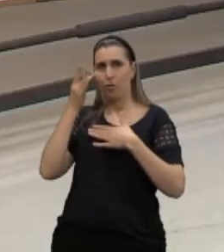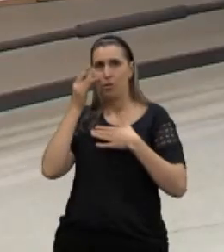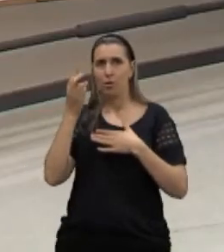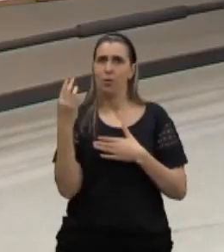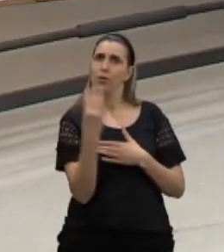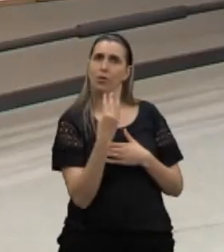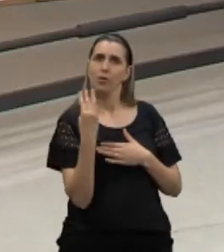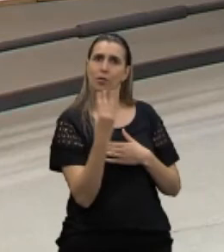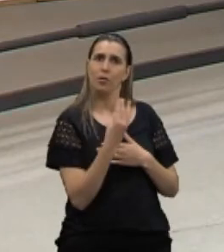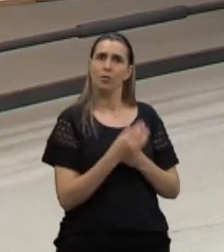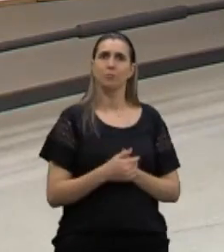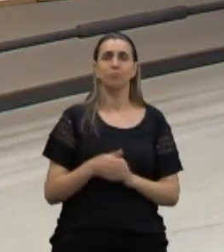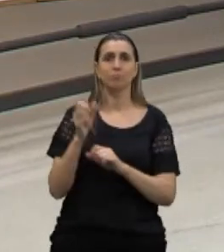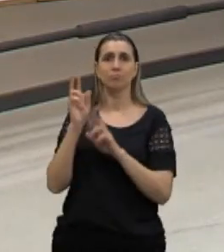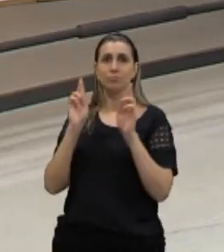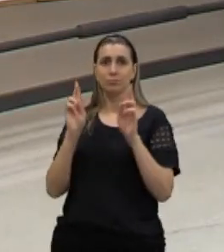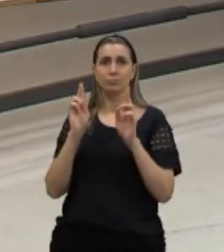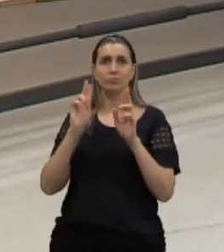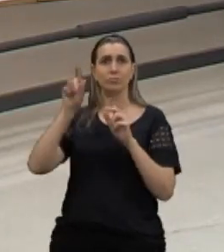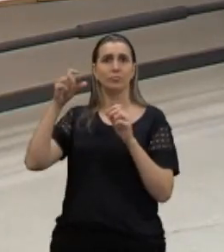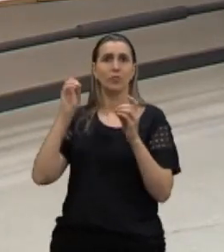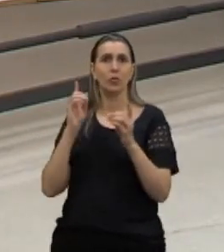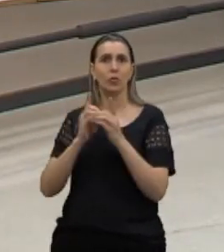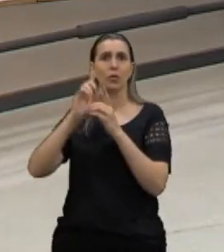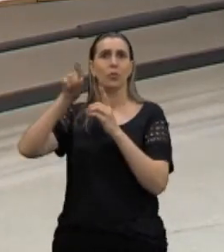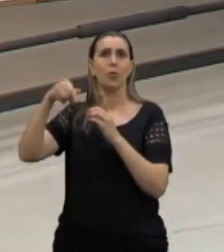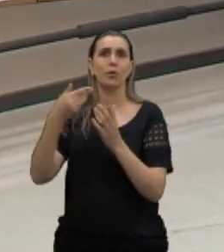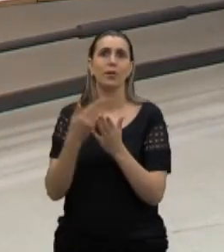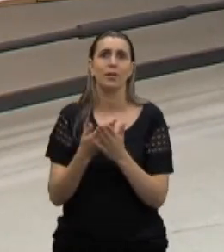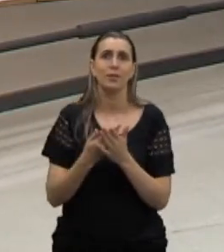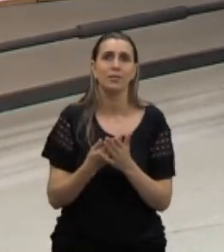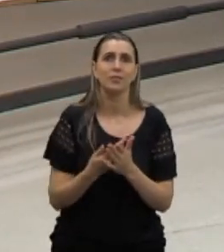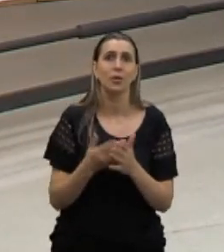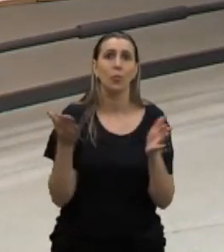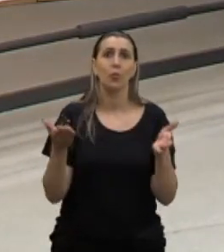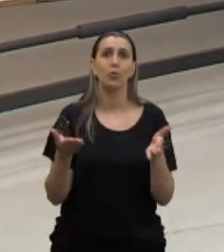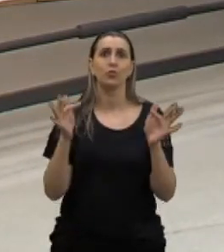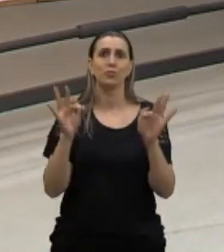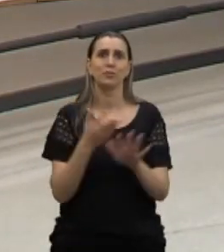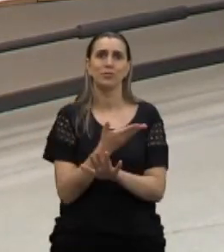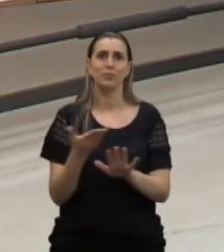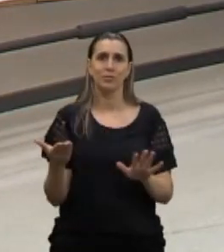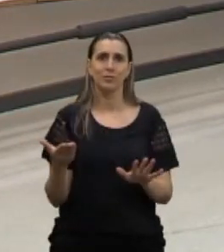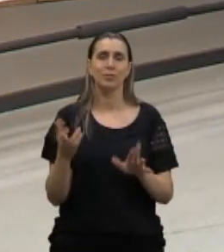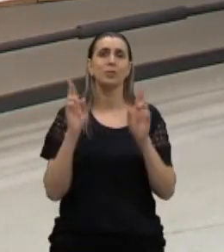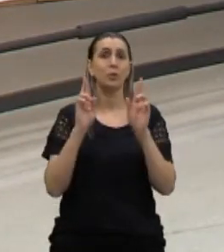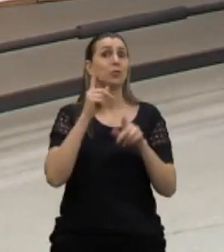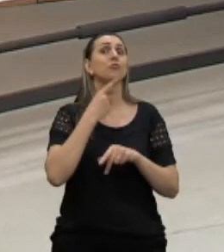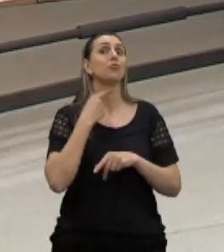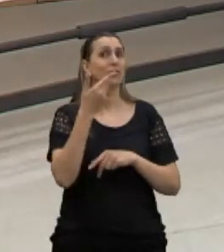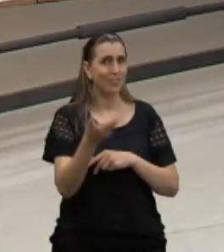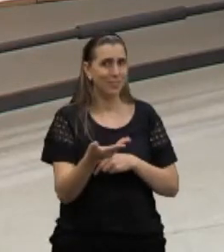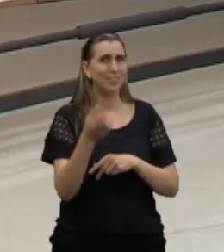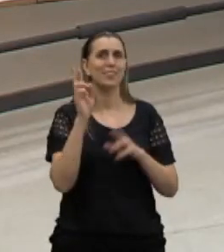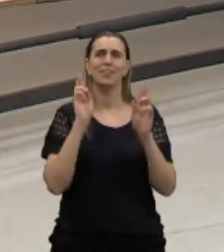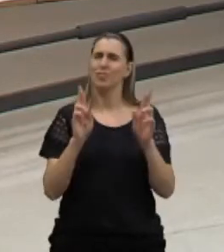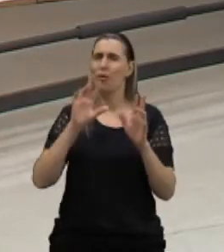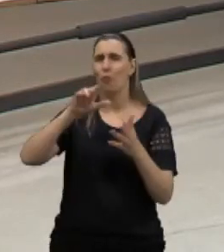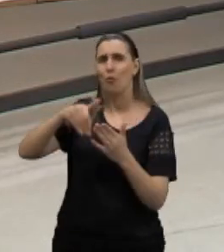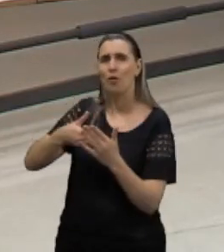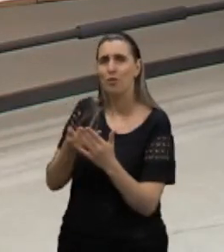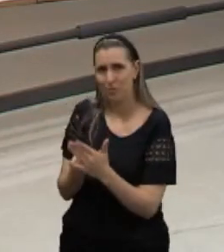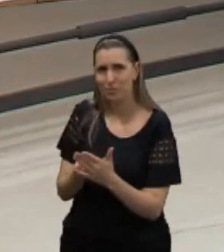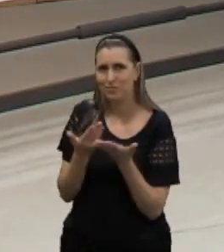de vocês. Espero encontrá-las novamente em alguma outra aula. Por hoje era isso, pessoal. Espero que vocês tenham gostado, espero que vocês tenham